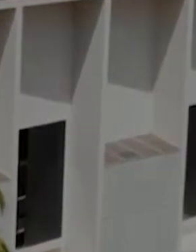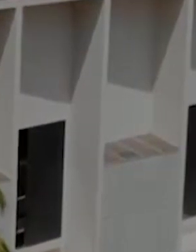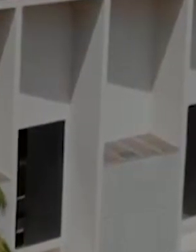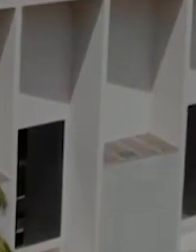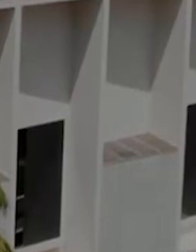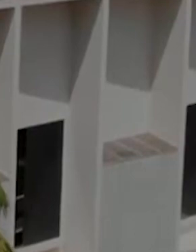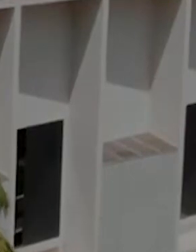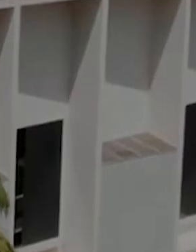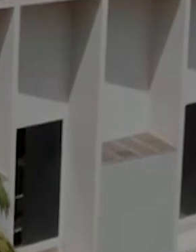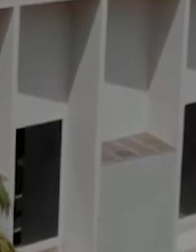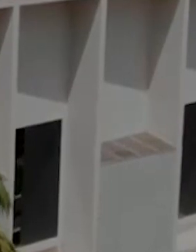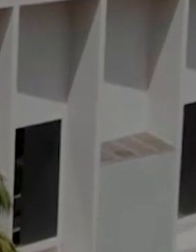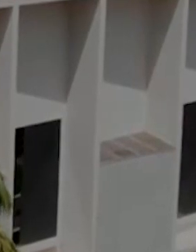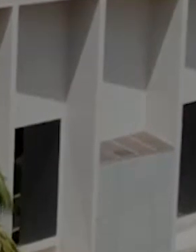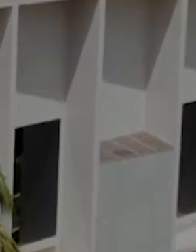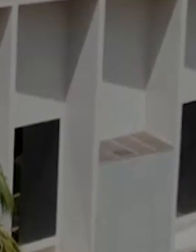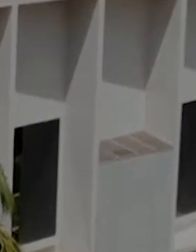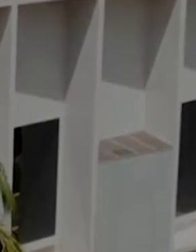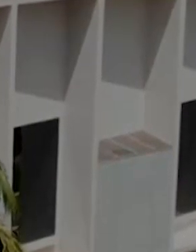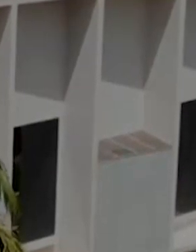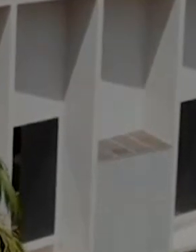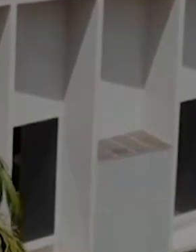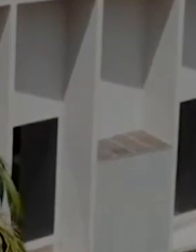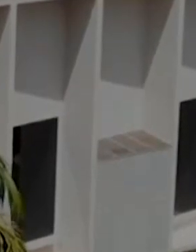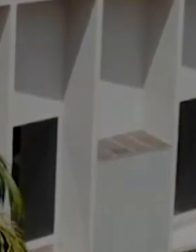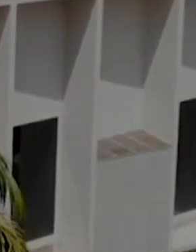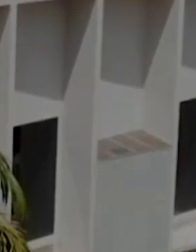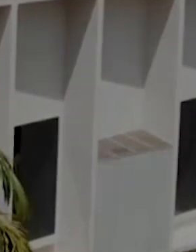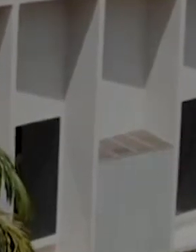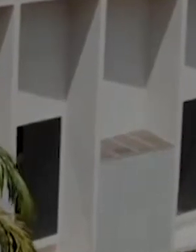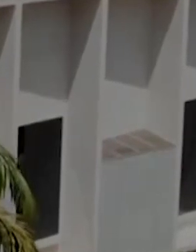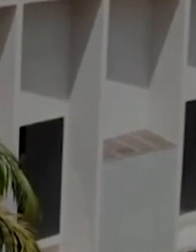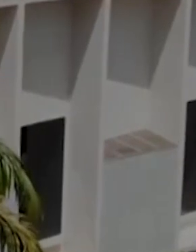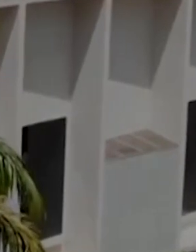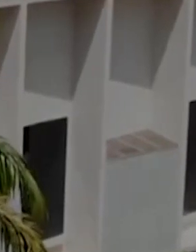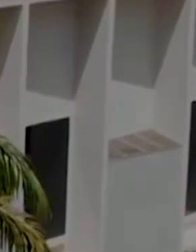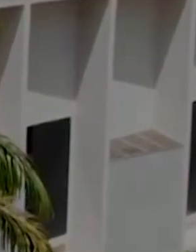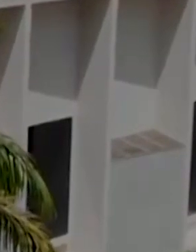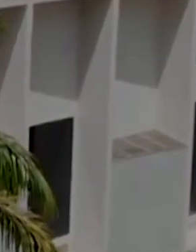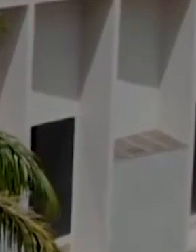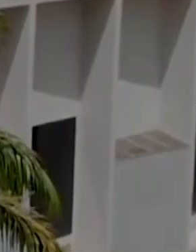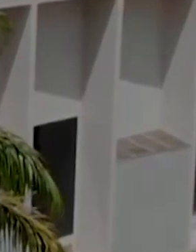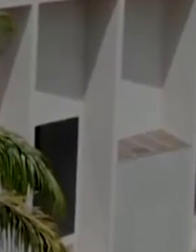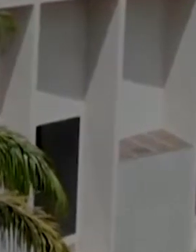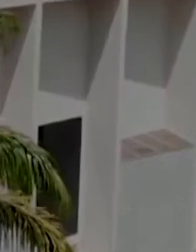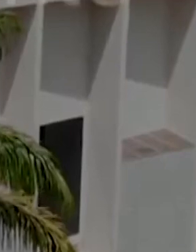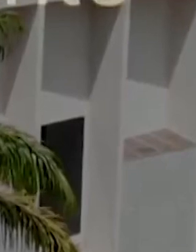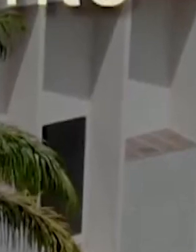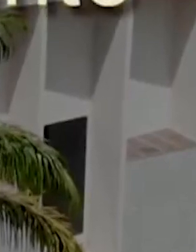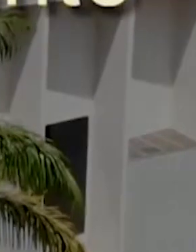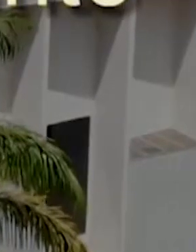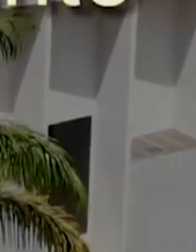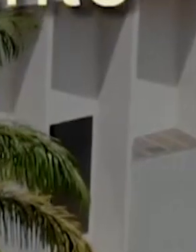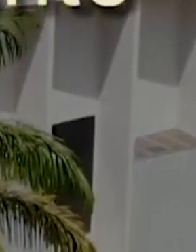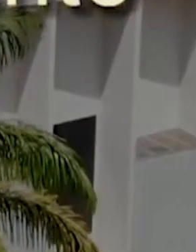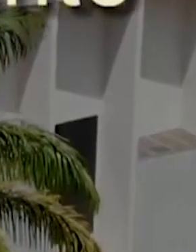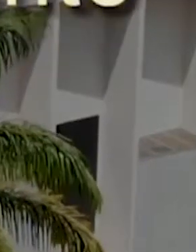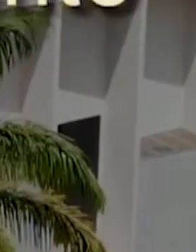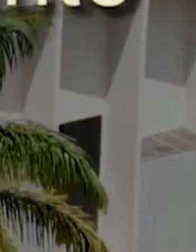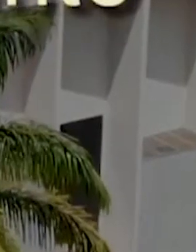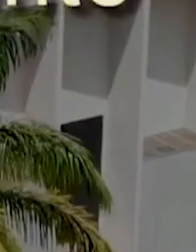do Crescer, que será no dia 12 de outubro, sábado, das 14 às 17h30, no gramado próximo